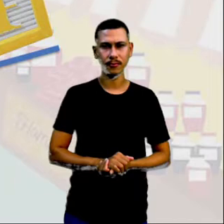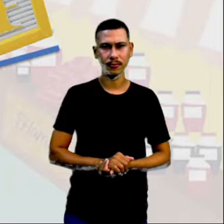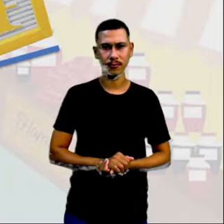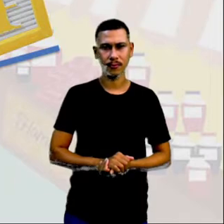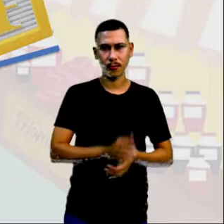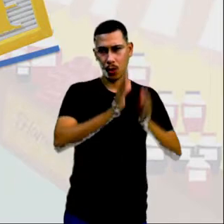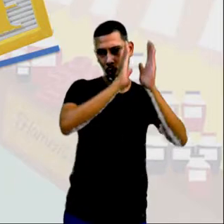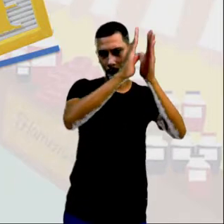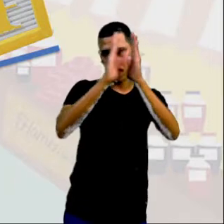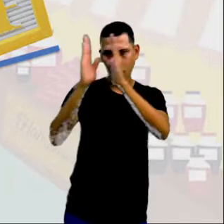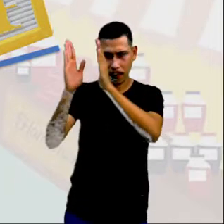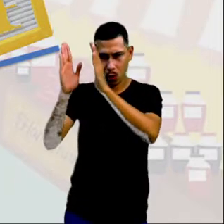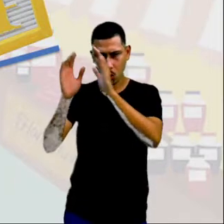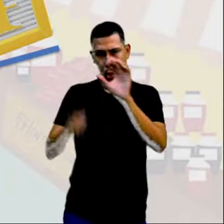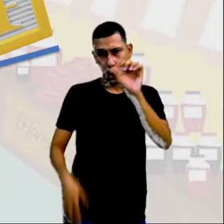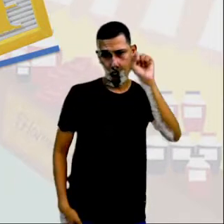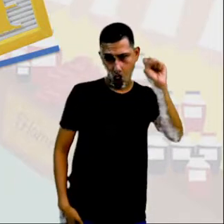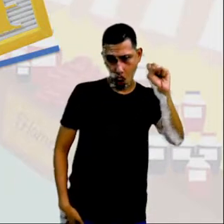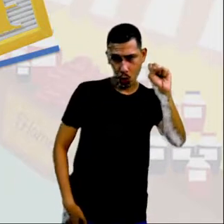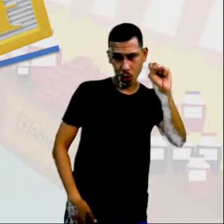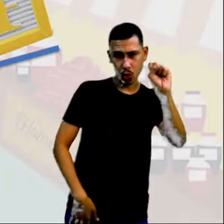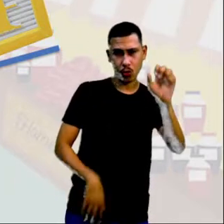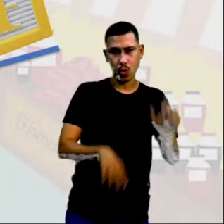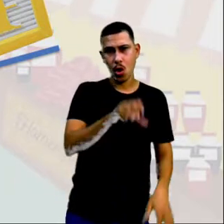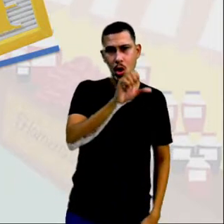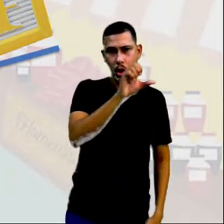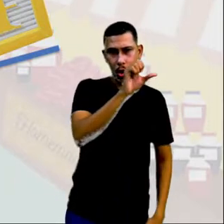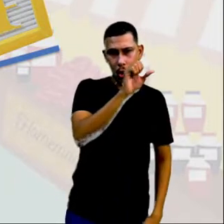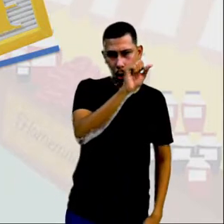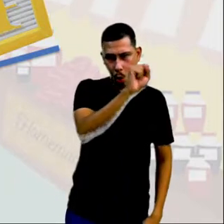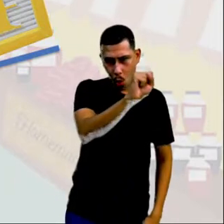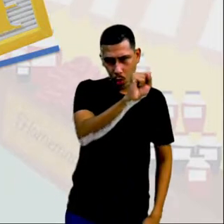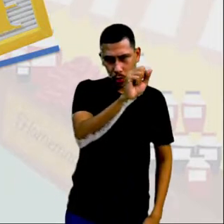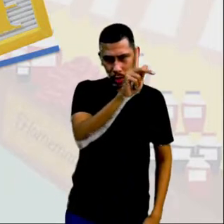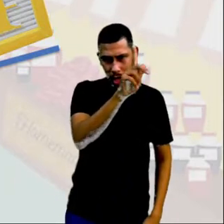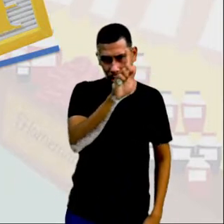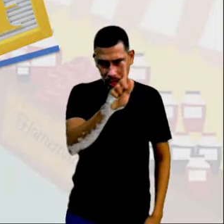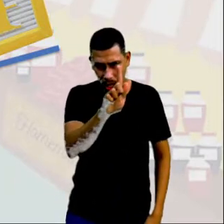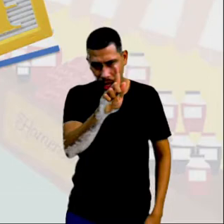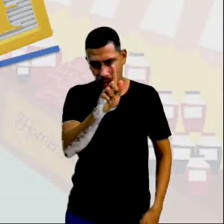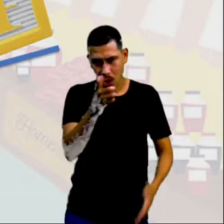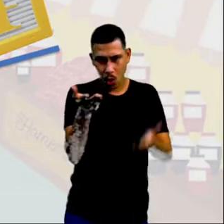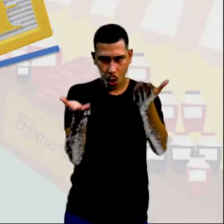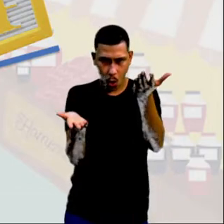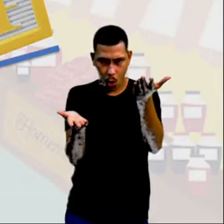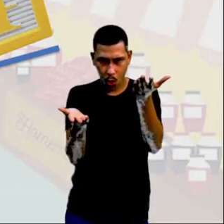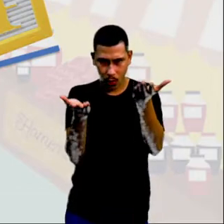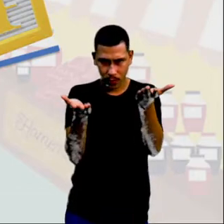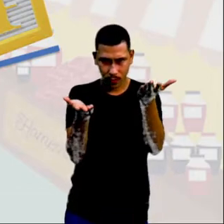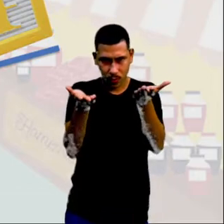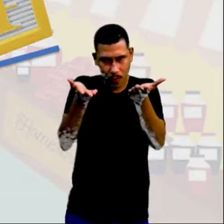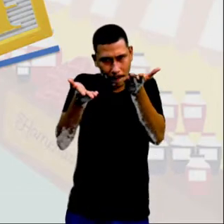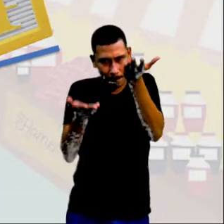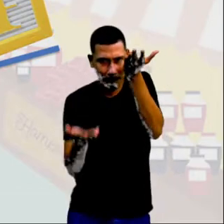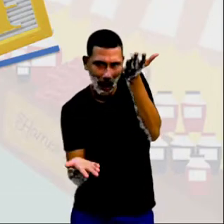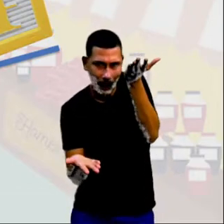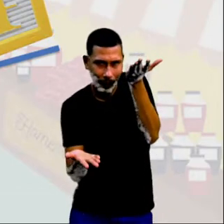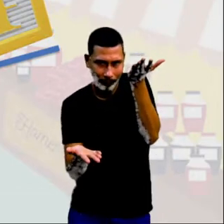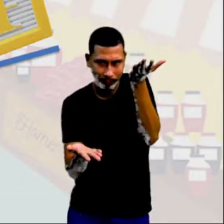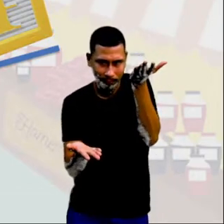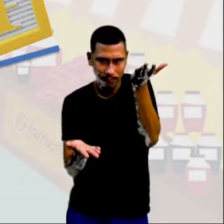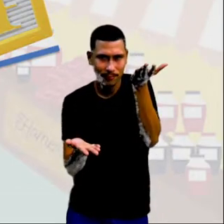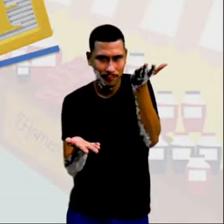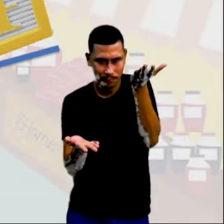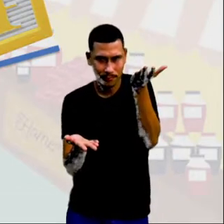Colocou o bloco do 8 aqui junto do 1 e do 3. Nesse momento, a gente gerou um desequilíbrio, só que agora para o outro